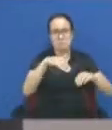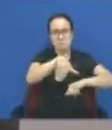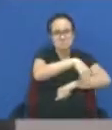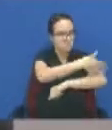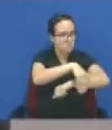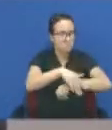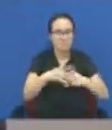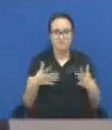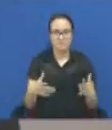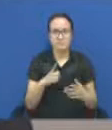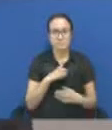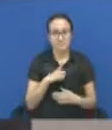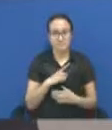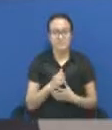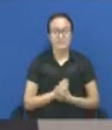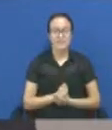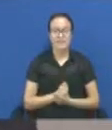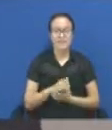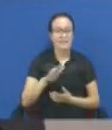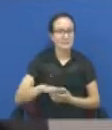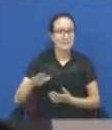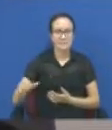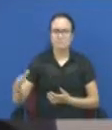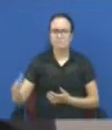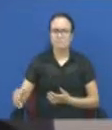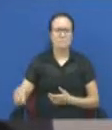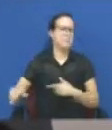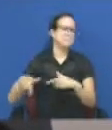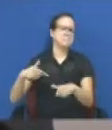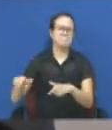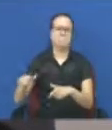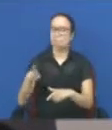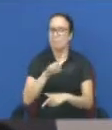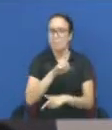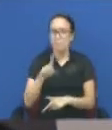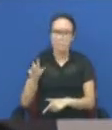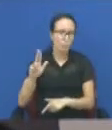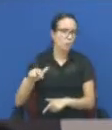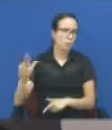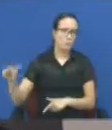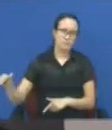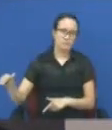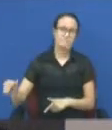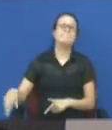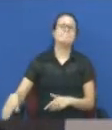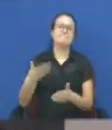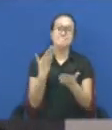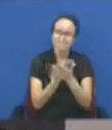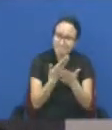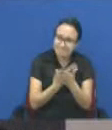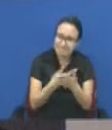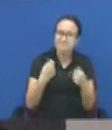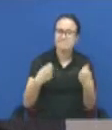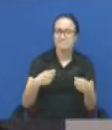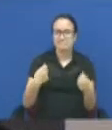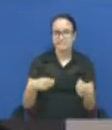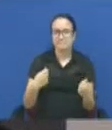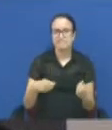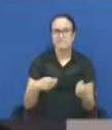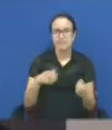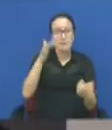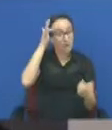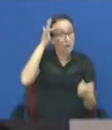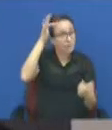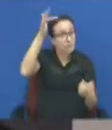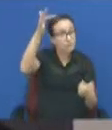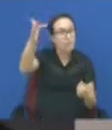que criança não é para trabalhar, a criança tem que estudar, tem que se preparar para que ele tenha lá na frente condições de ser